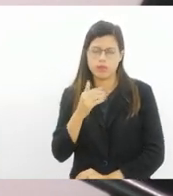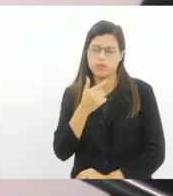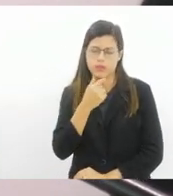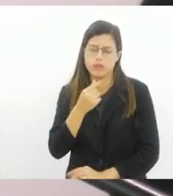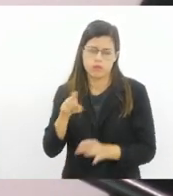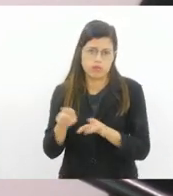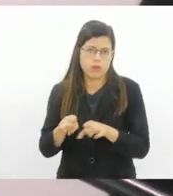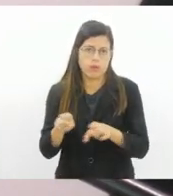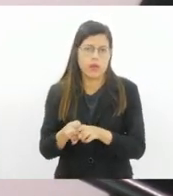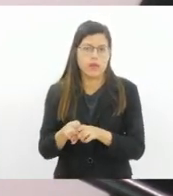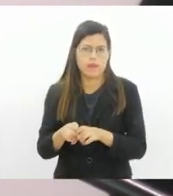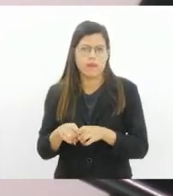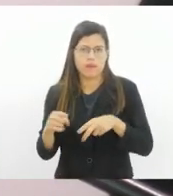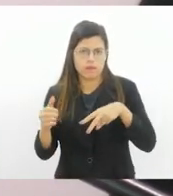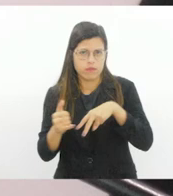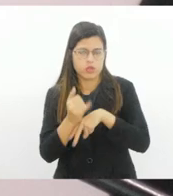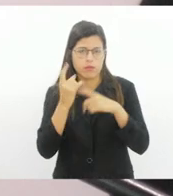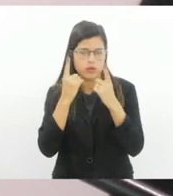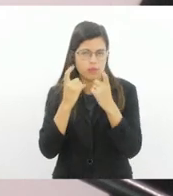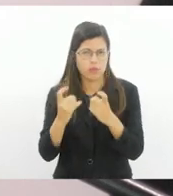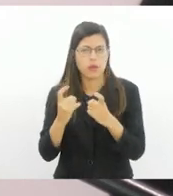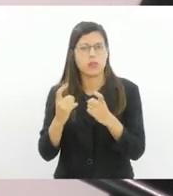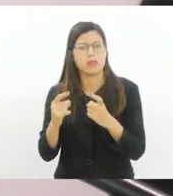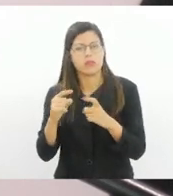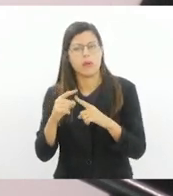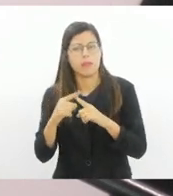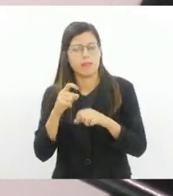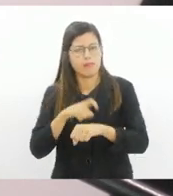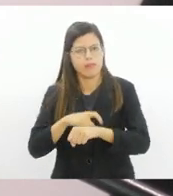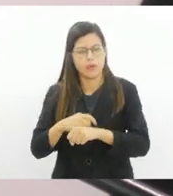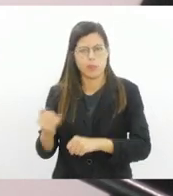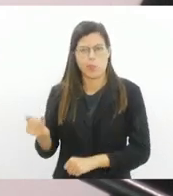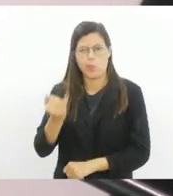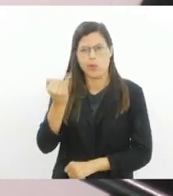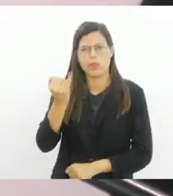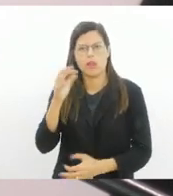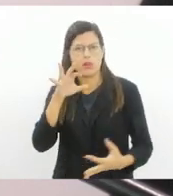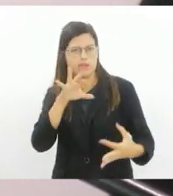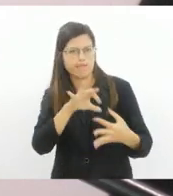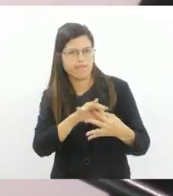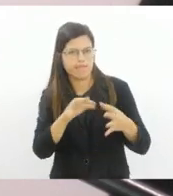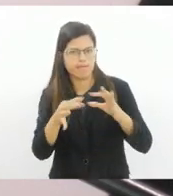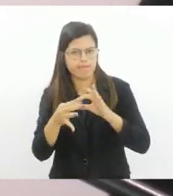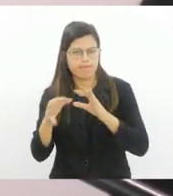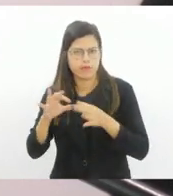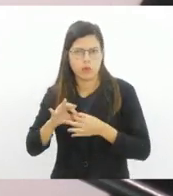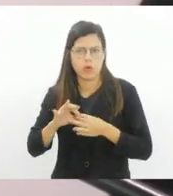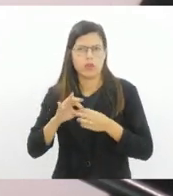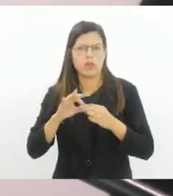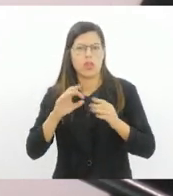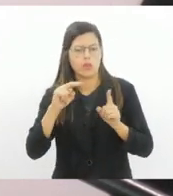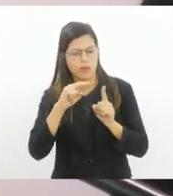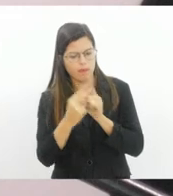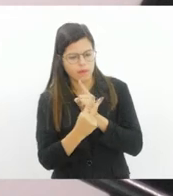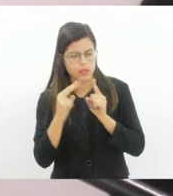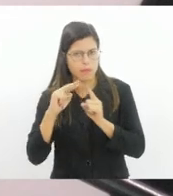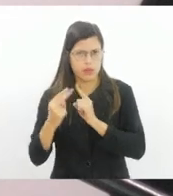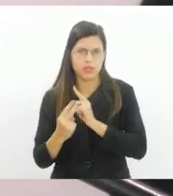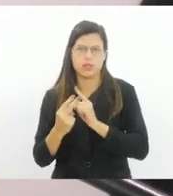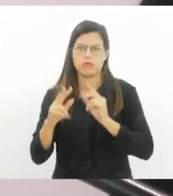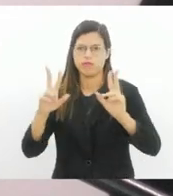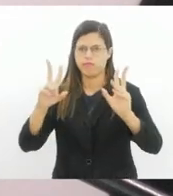momento importante, né? A gente constrói aqui uma rede de contatos, a gente está dando visibilidade ao tema,